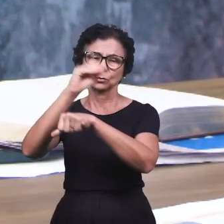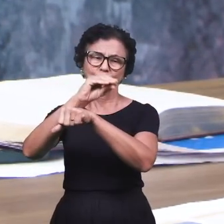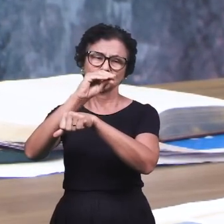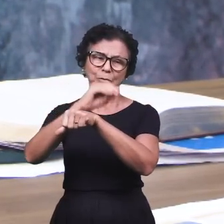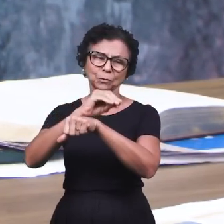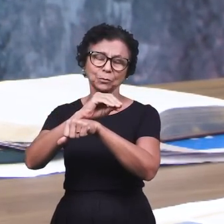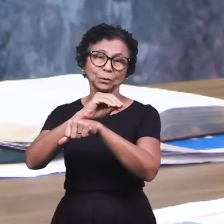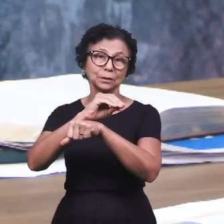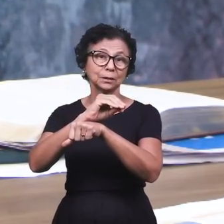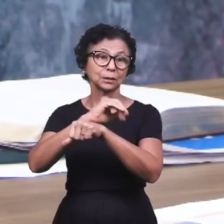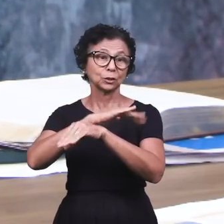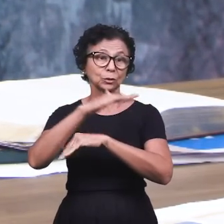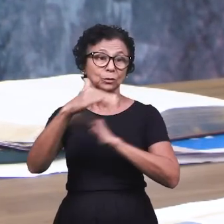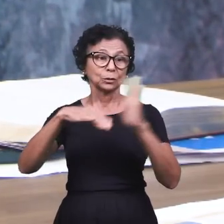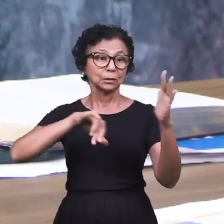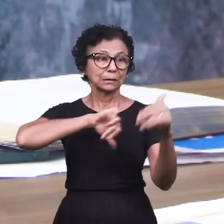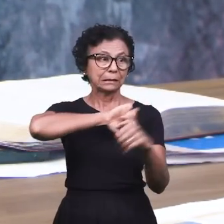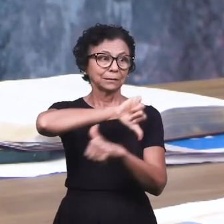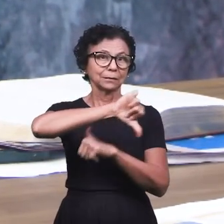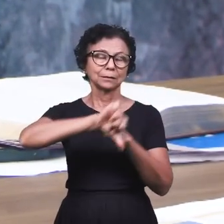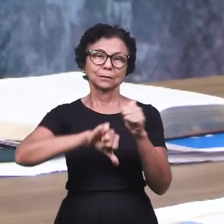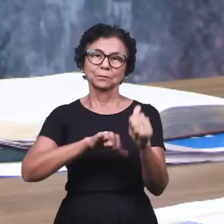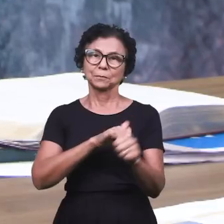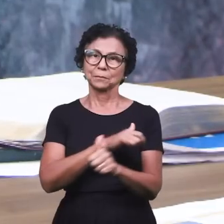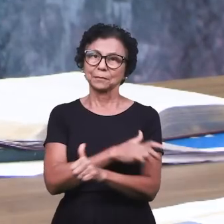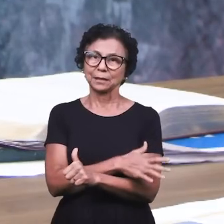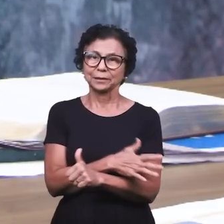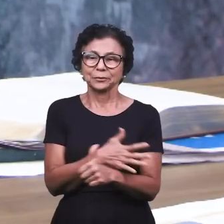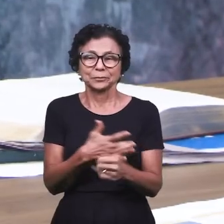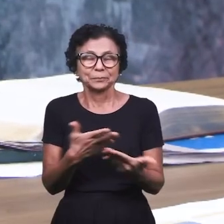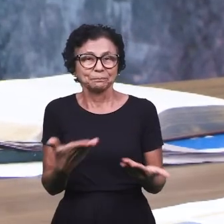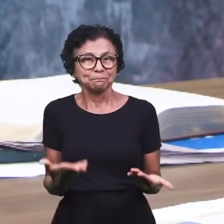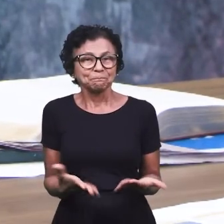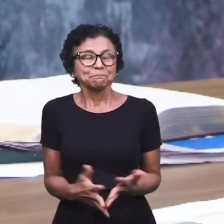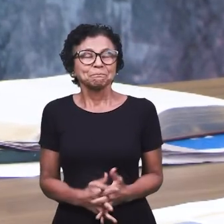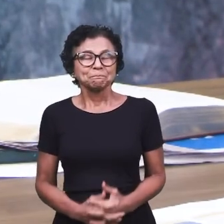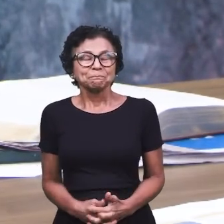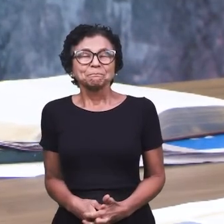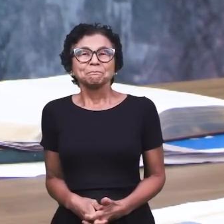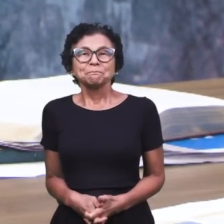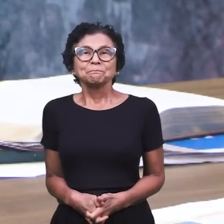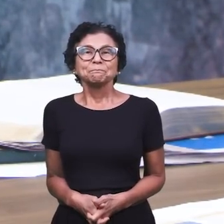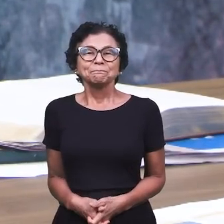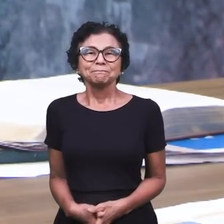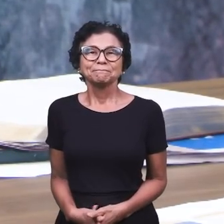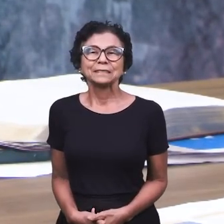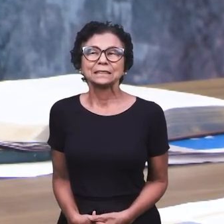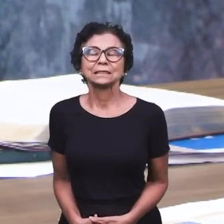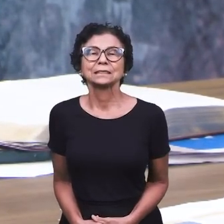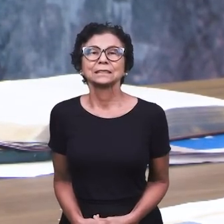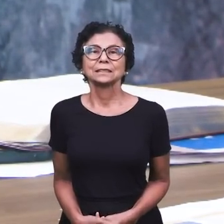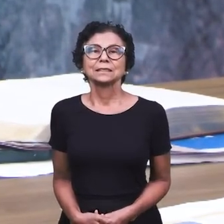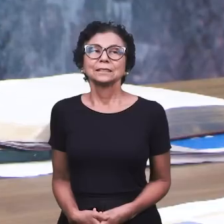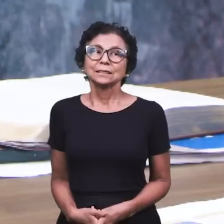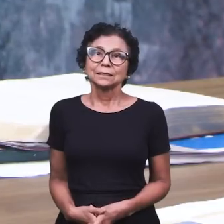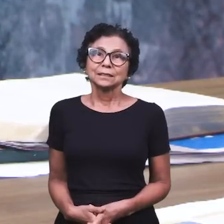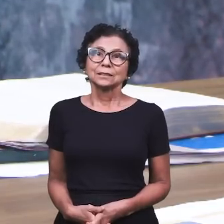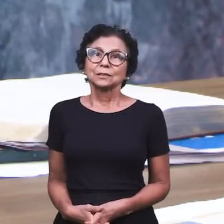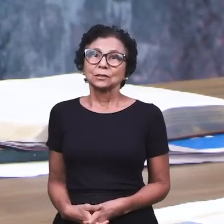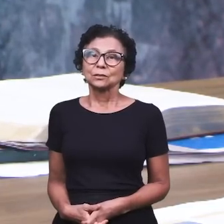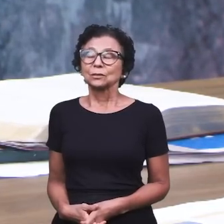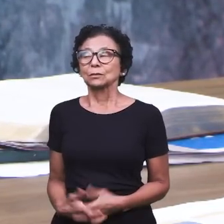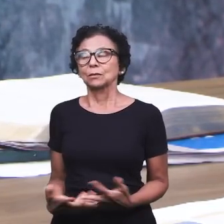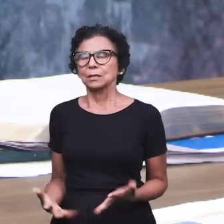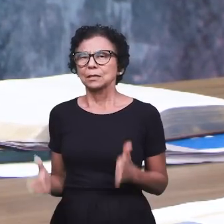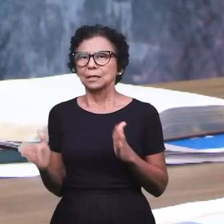completamente transformado. E uma coisa que nos ocorre, né? O quanto Jesus investiu nesse período